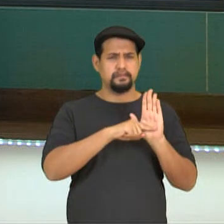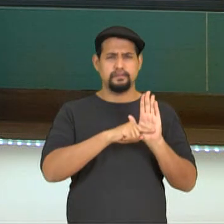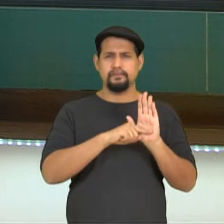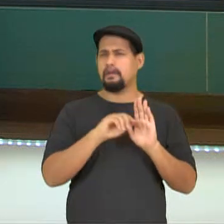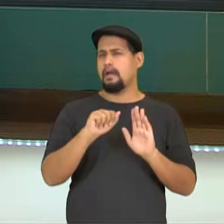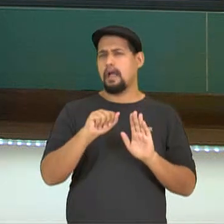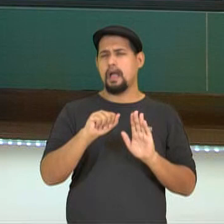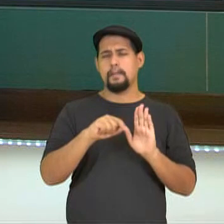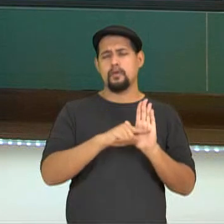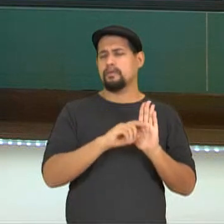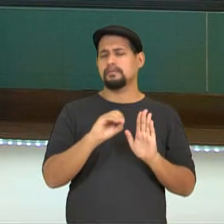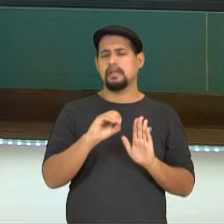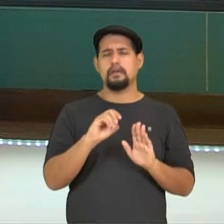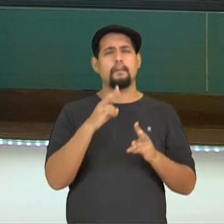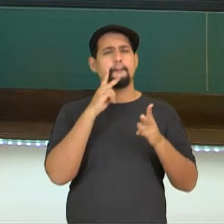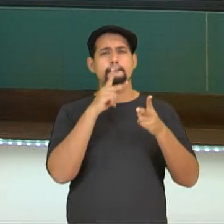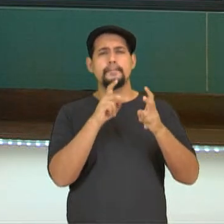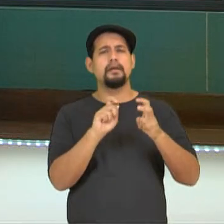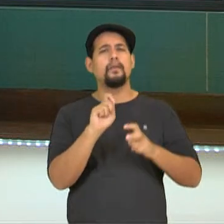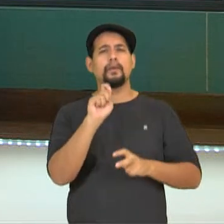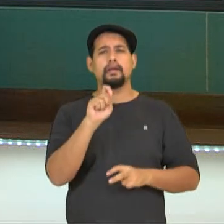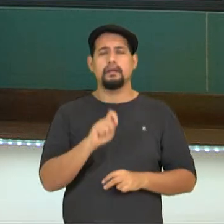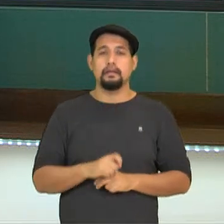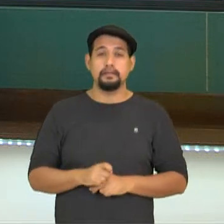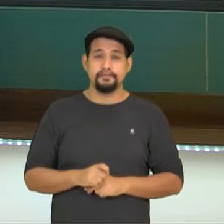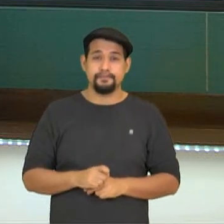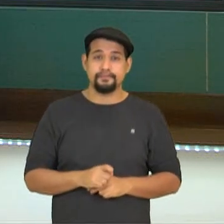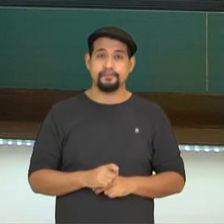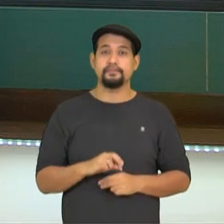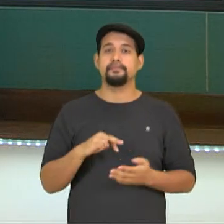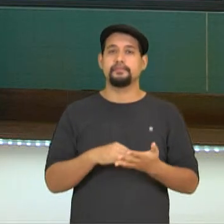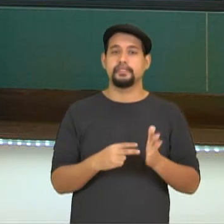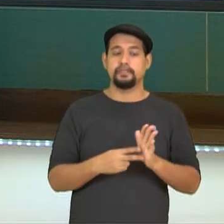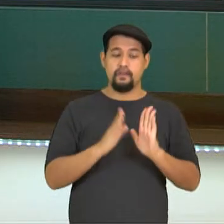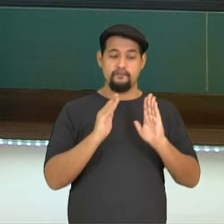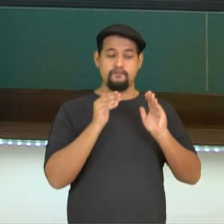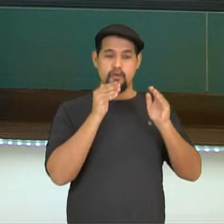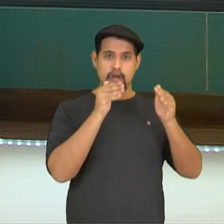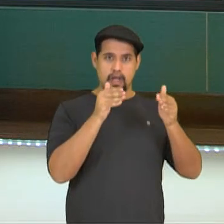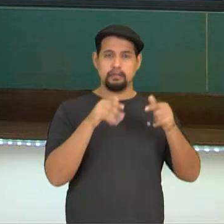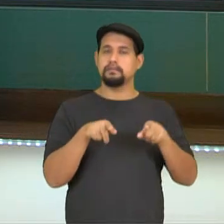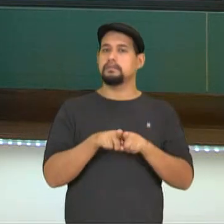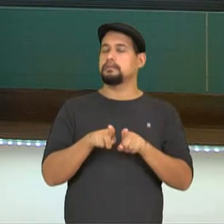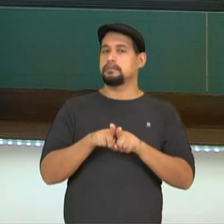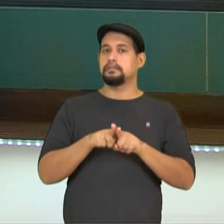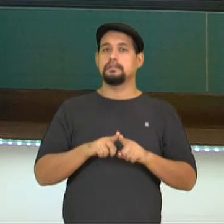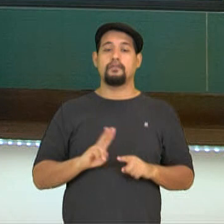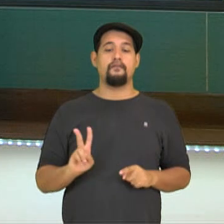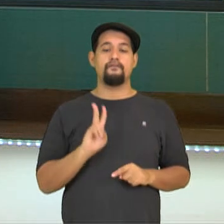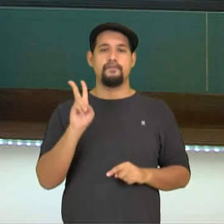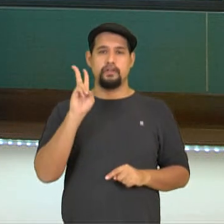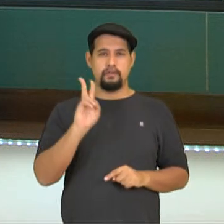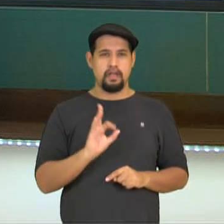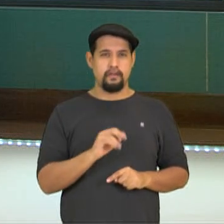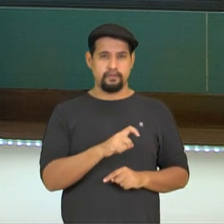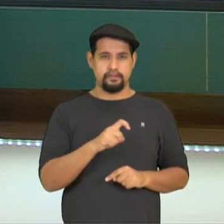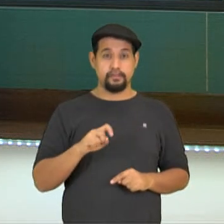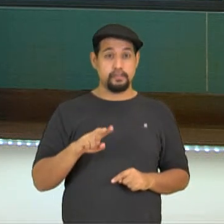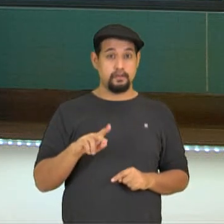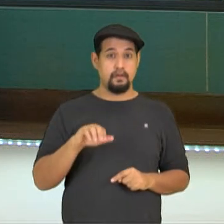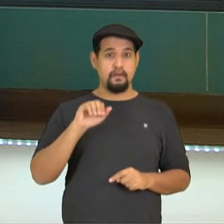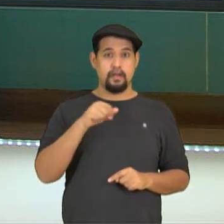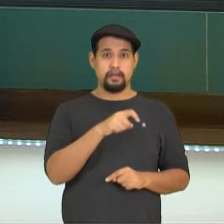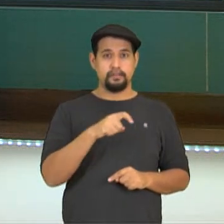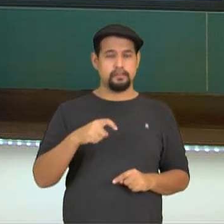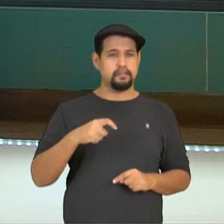menor do que zero, o que você percebeu? Né? Então a concavidade está voltada para baixo, o maior valor assumido por f de x igual a ax ao